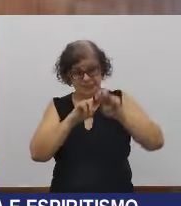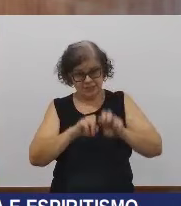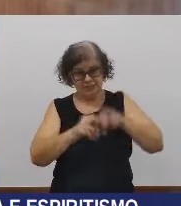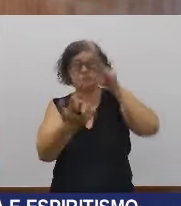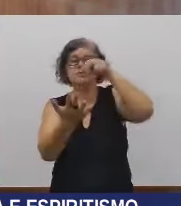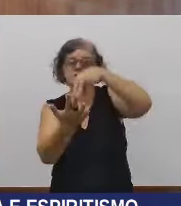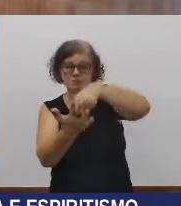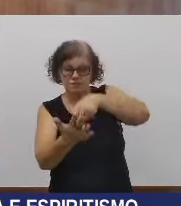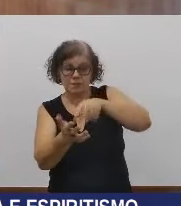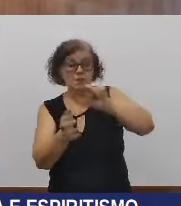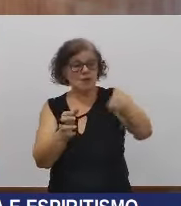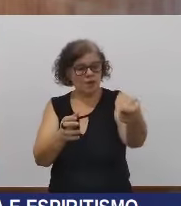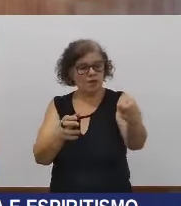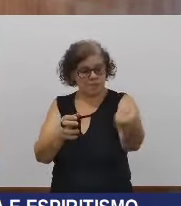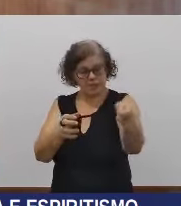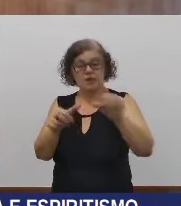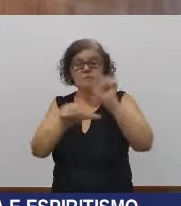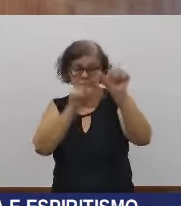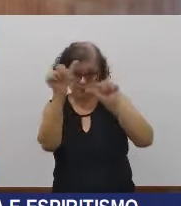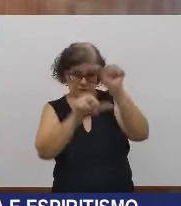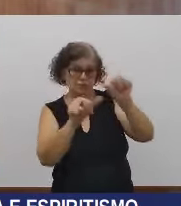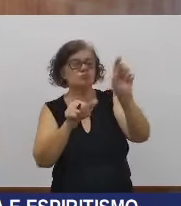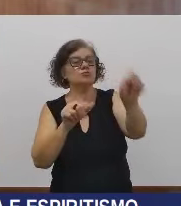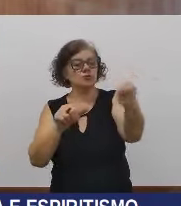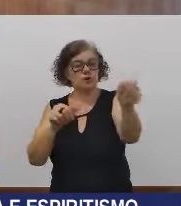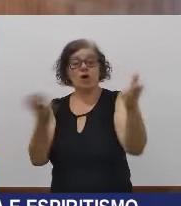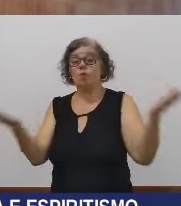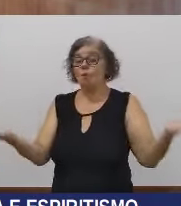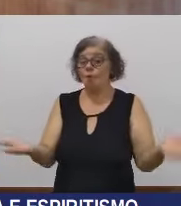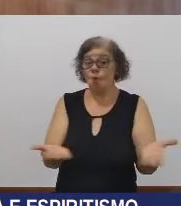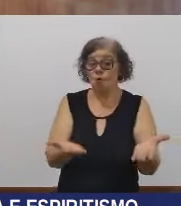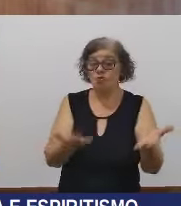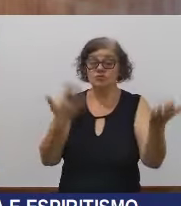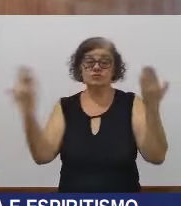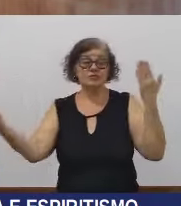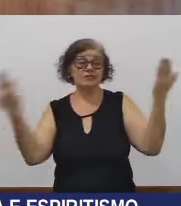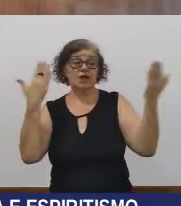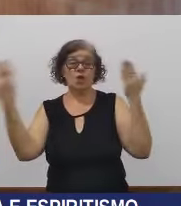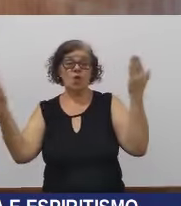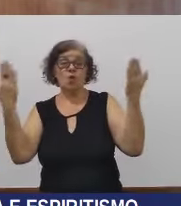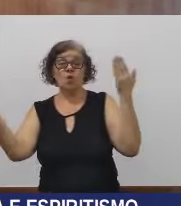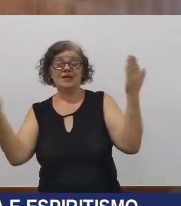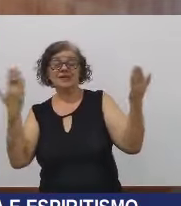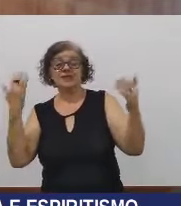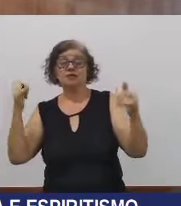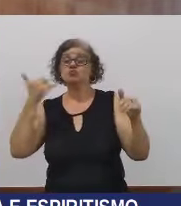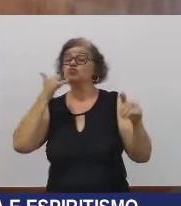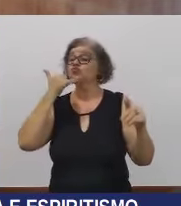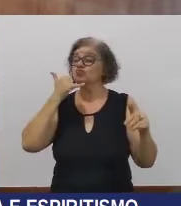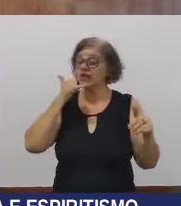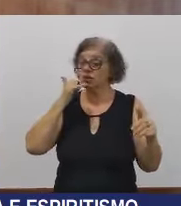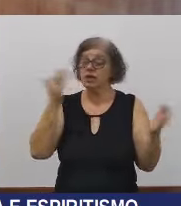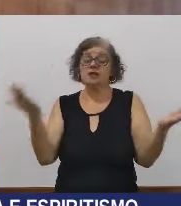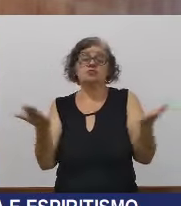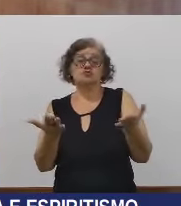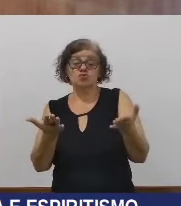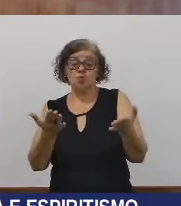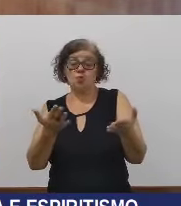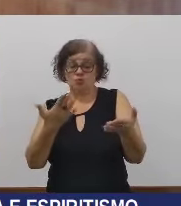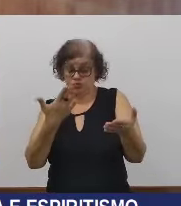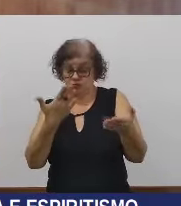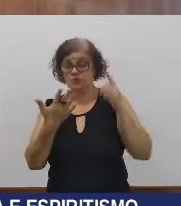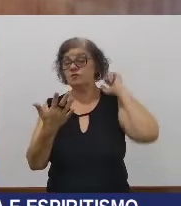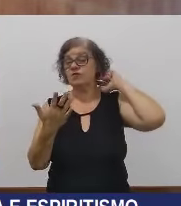no sofá, né? Prejudicando a sua postura, sem contar que os celulares estão fazendo com que a gente sofra uma inclinação violenta do pescoço